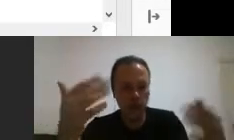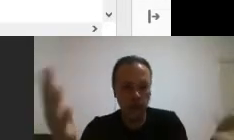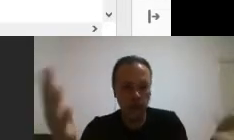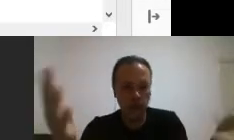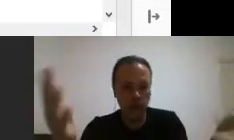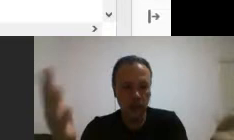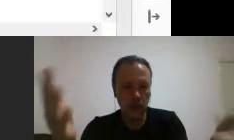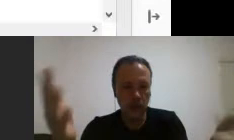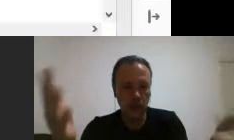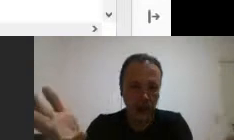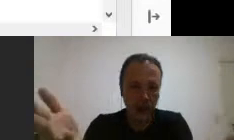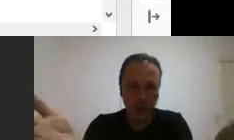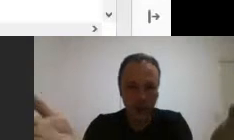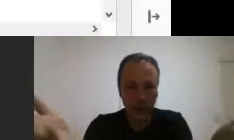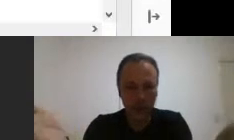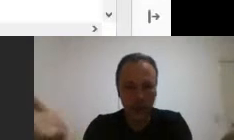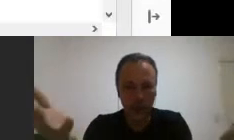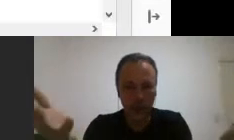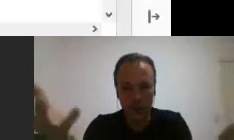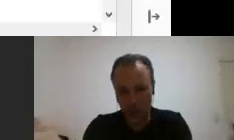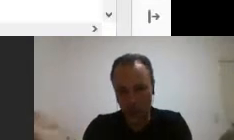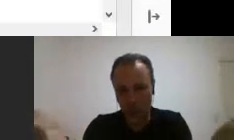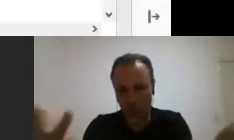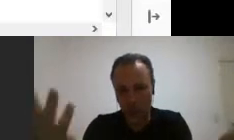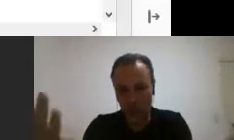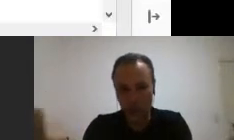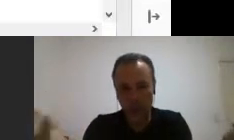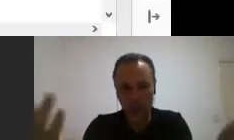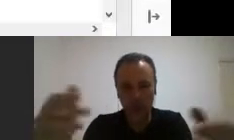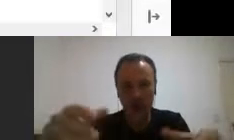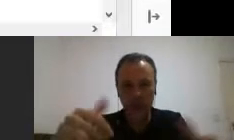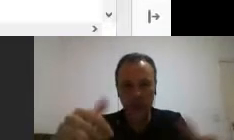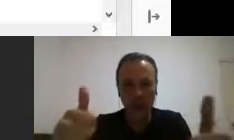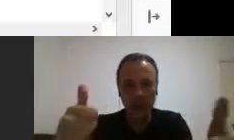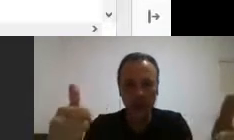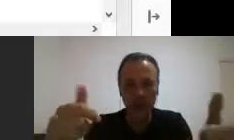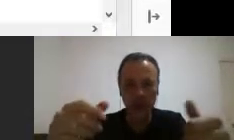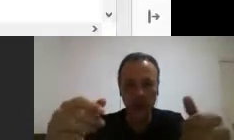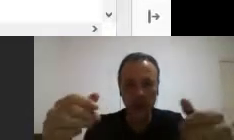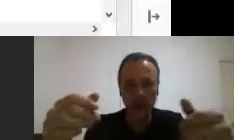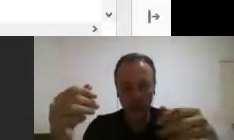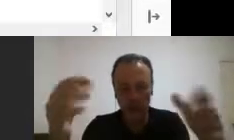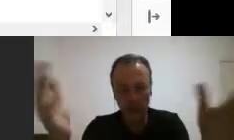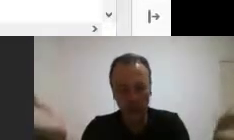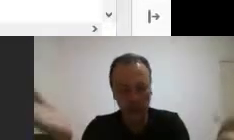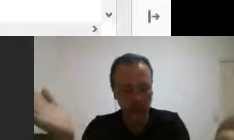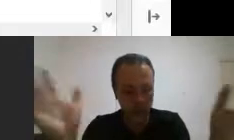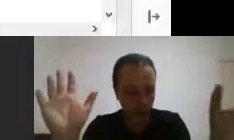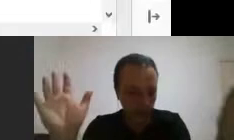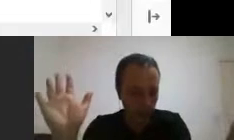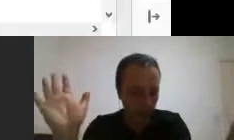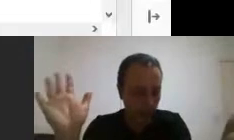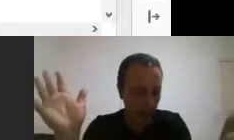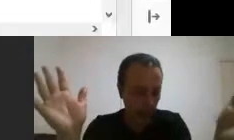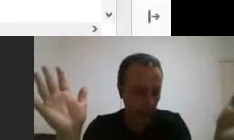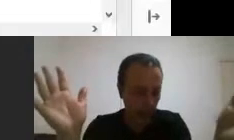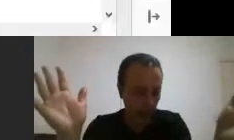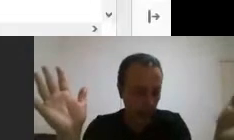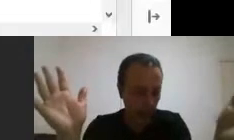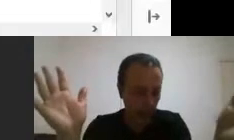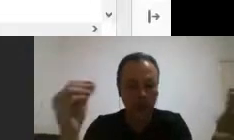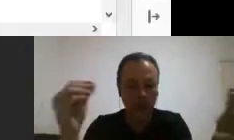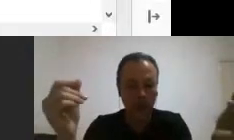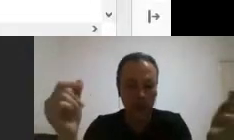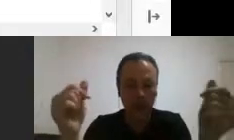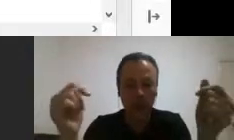difícil que eu digo, porque a princípio eu preciso ter esse feedback de vocês, se realmente está com problemática, porque senão eu mudo meu